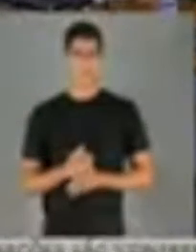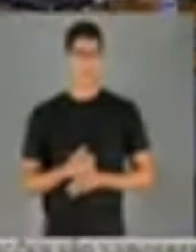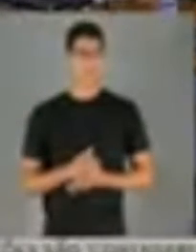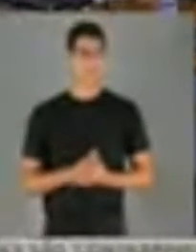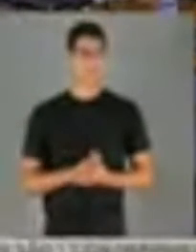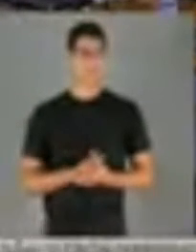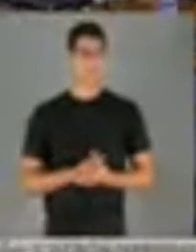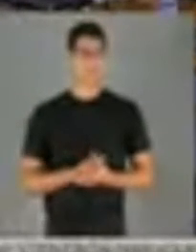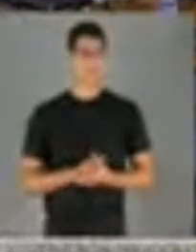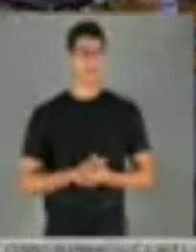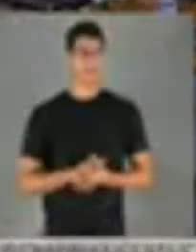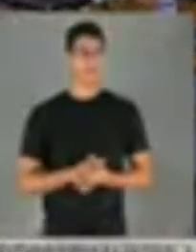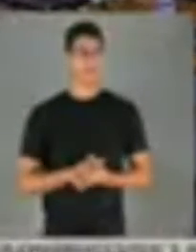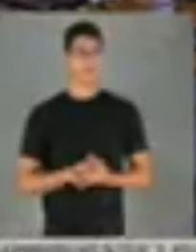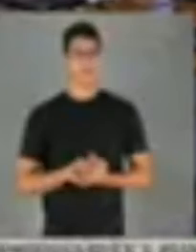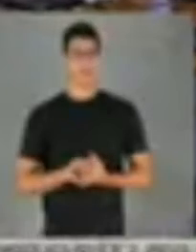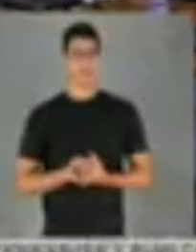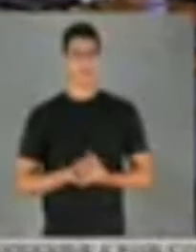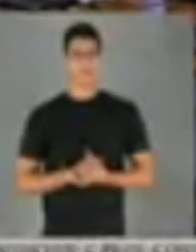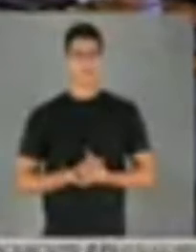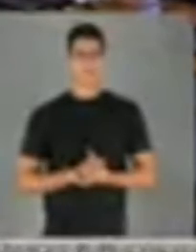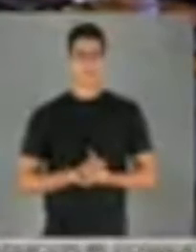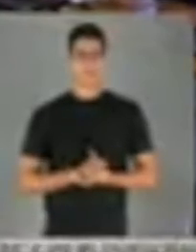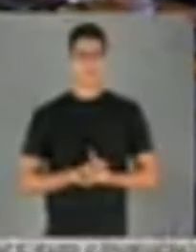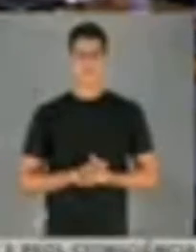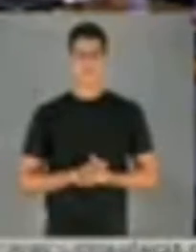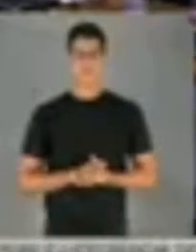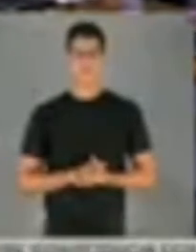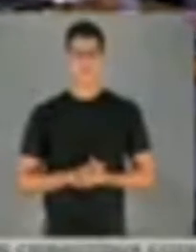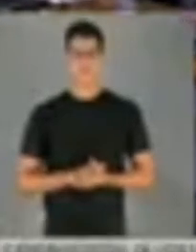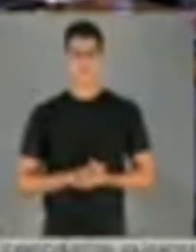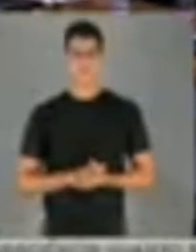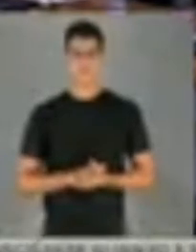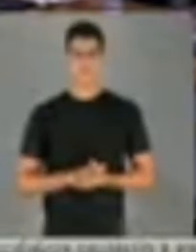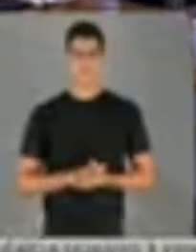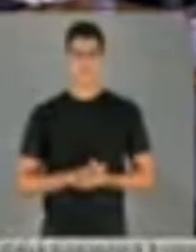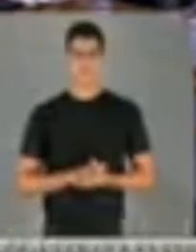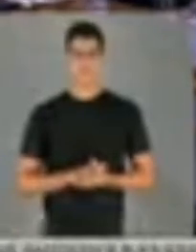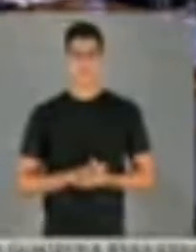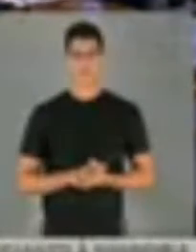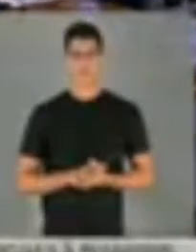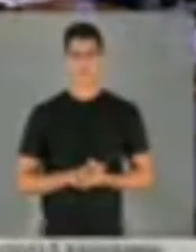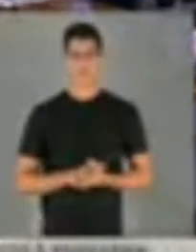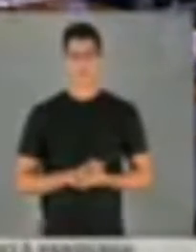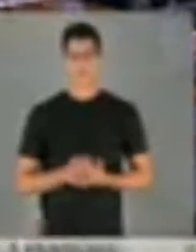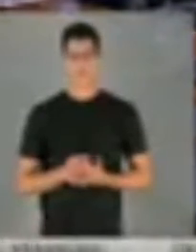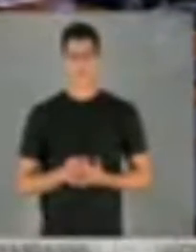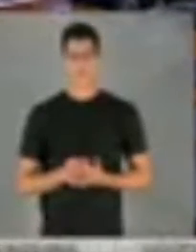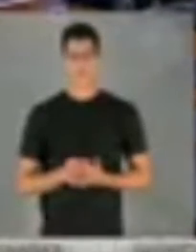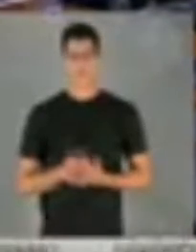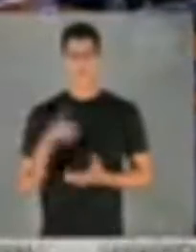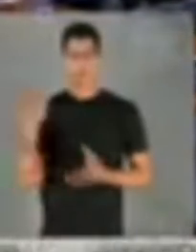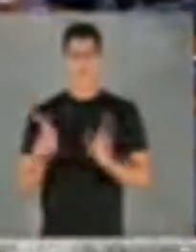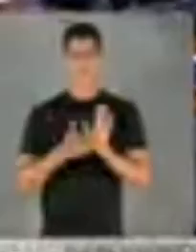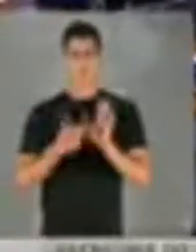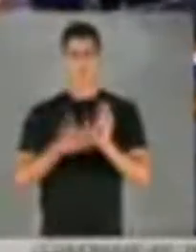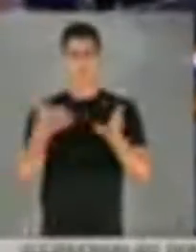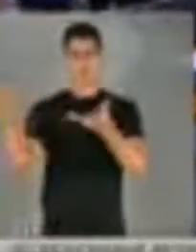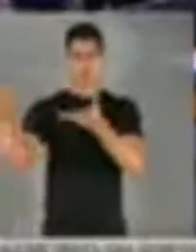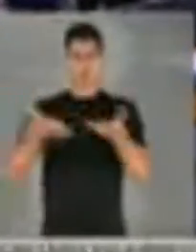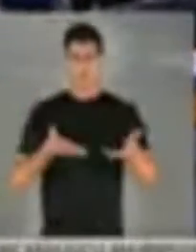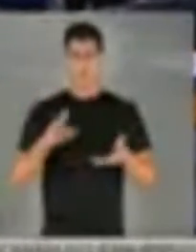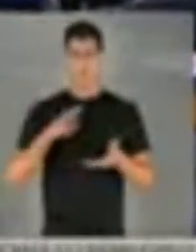O do Braga era um convite, mas a gente propõe que seja aprovado como convocação. O do Eduardo era um convite, mas a gente está propondo que seja